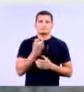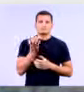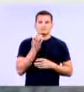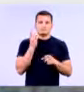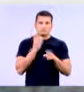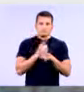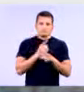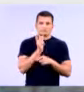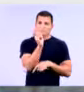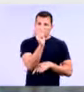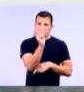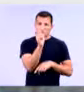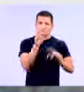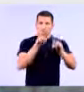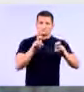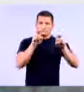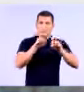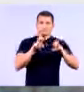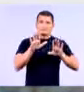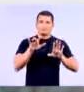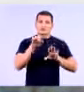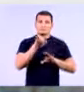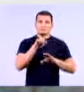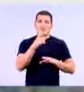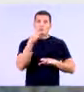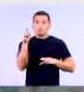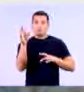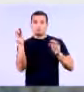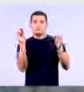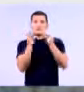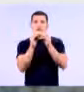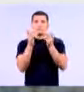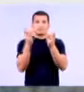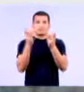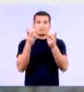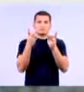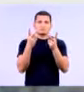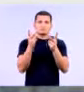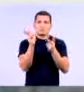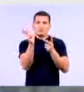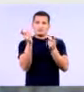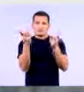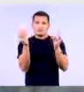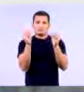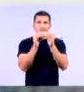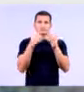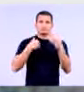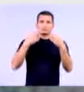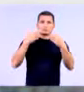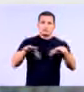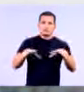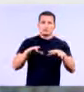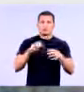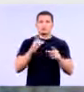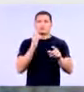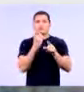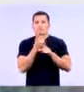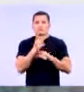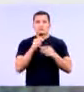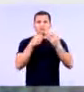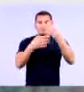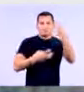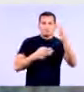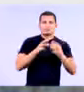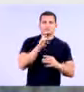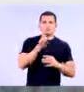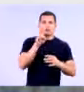a palavra computador, mas que ela não esteja agregado à palavra venda. Eu não quero, ter aí sites com